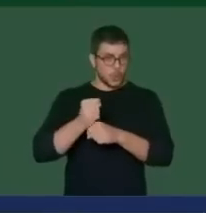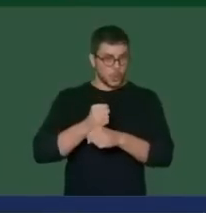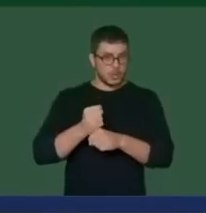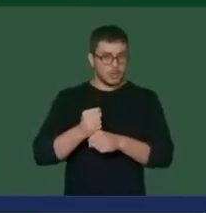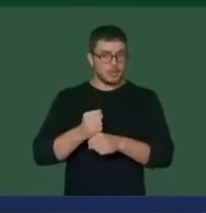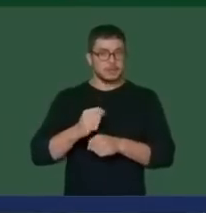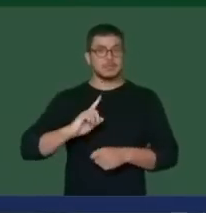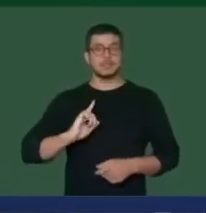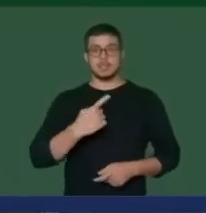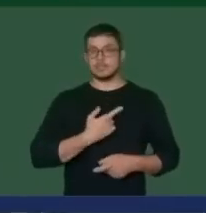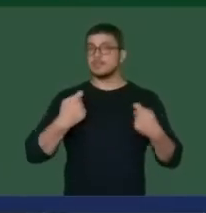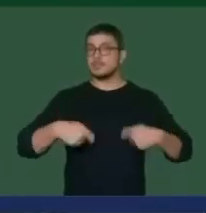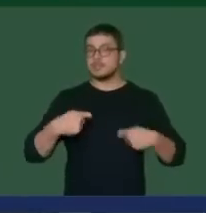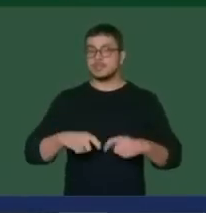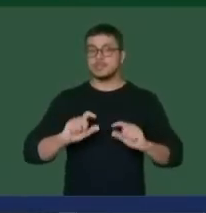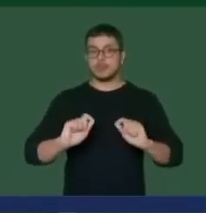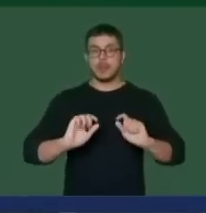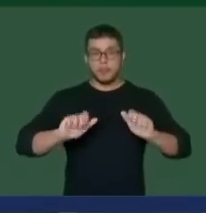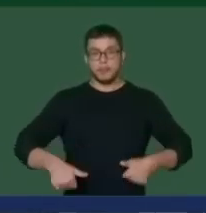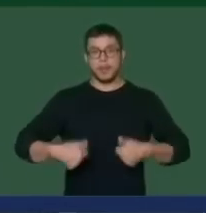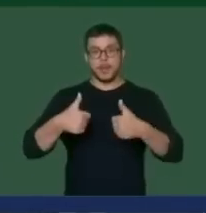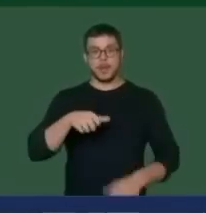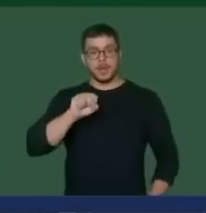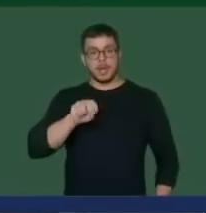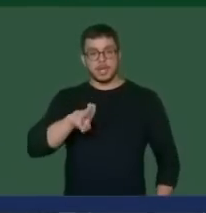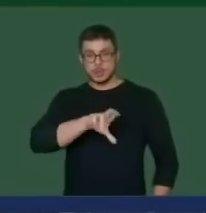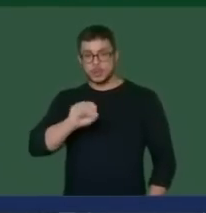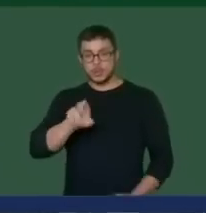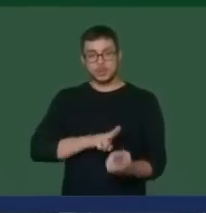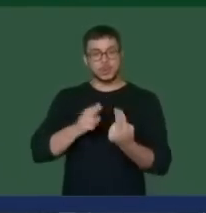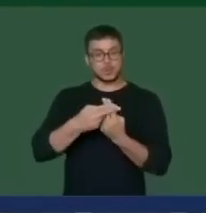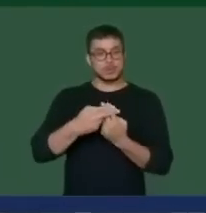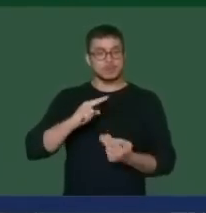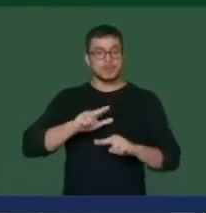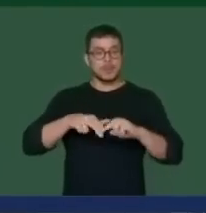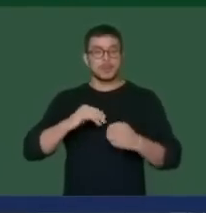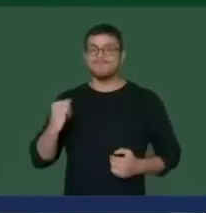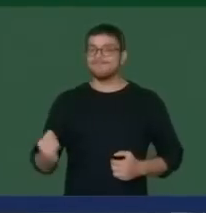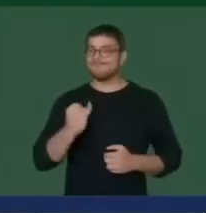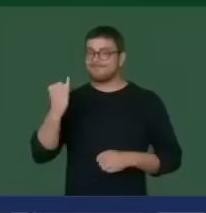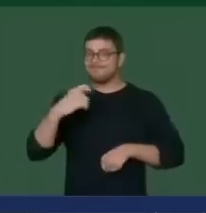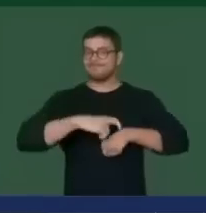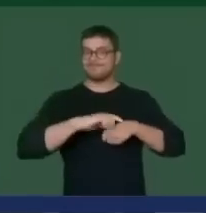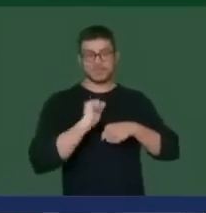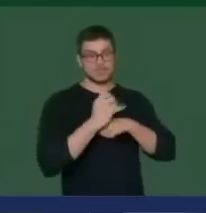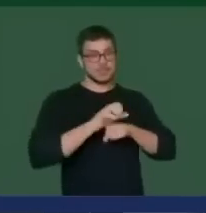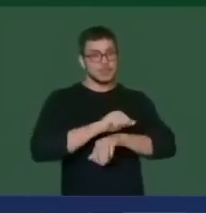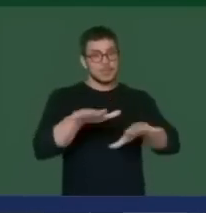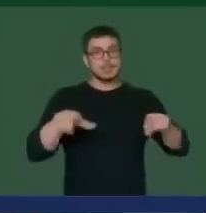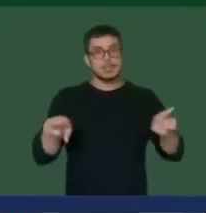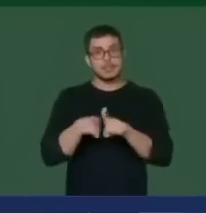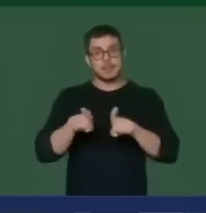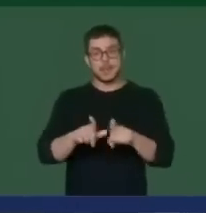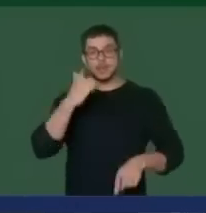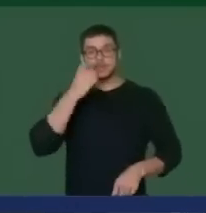de Saúde, tão fundamental nos últimos anos de pandemia, de garantir o direito das minorias, de garantir uma educação